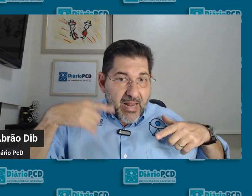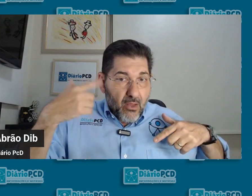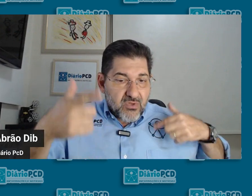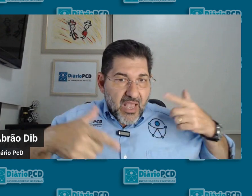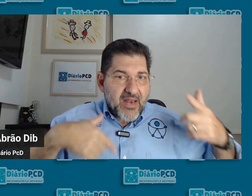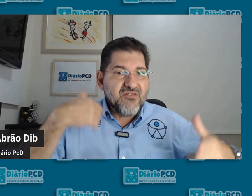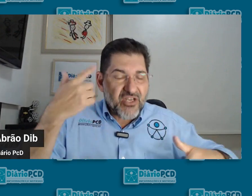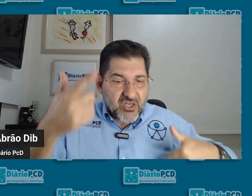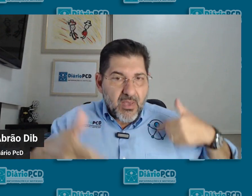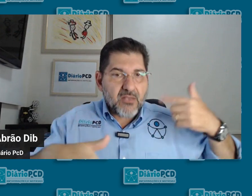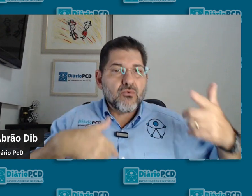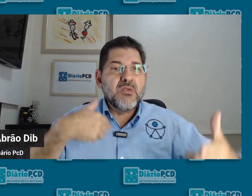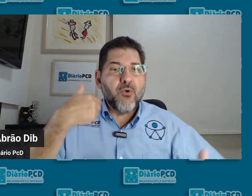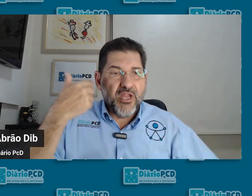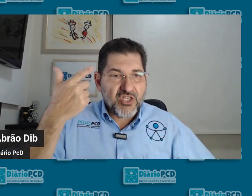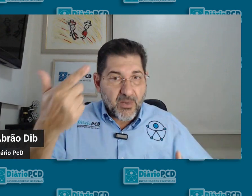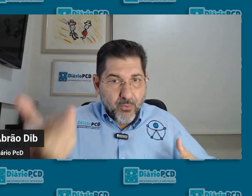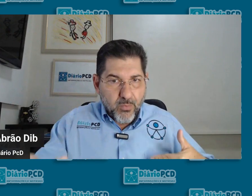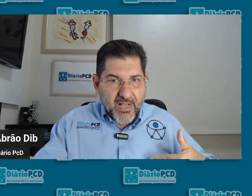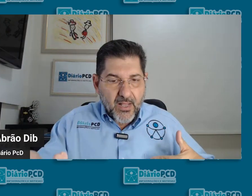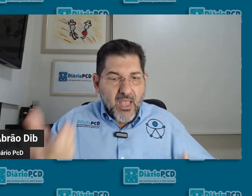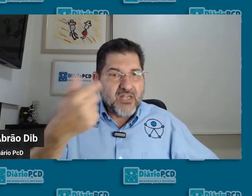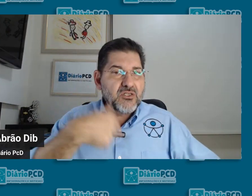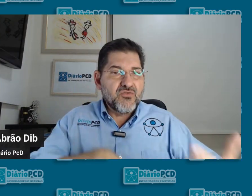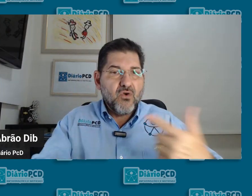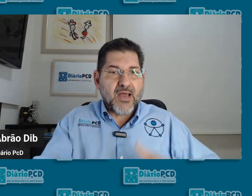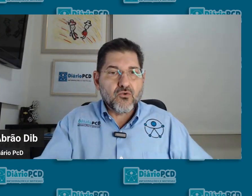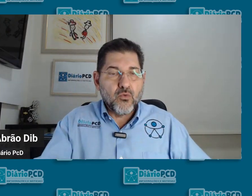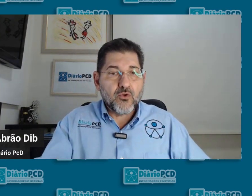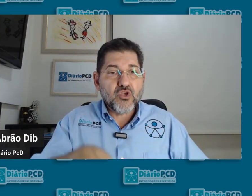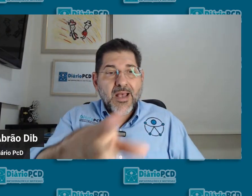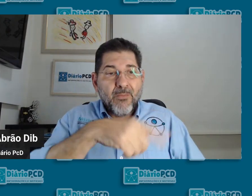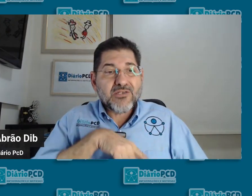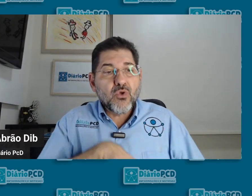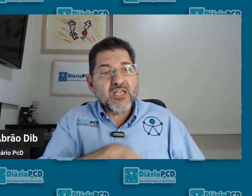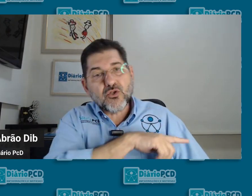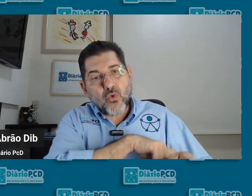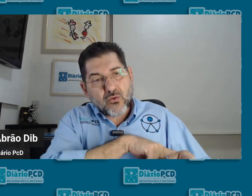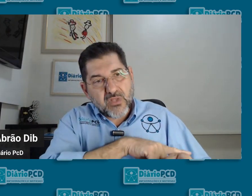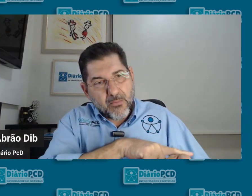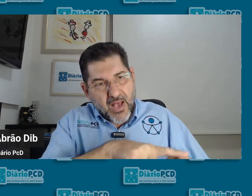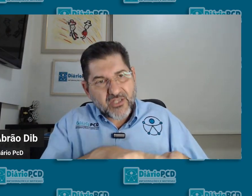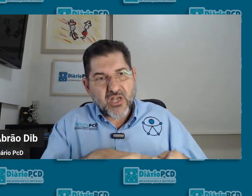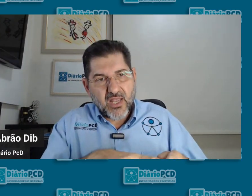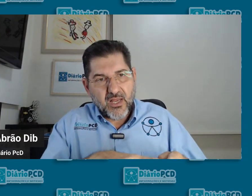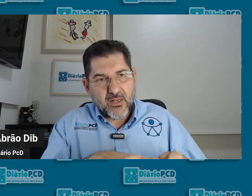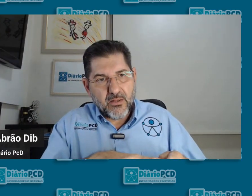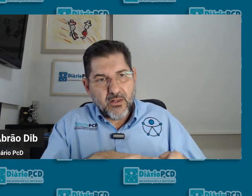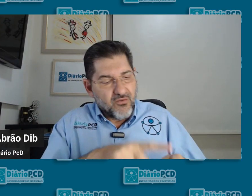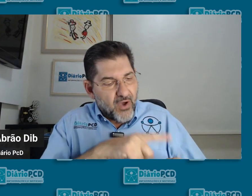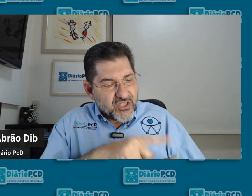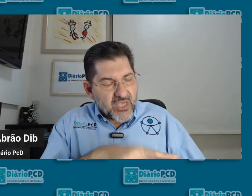Talvez, para não ter investimento em política pública, eles não divulgaram os números. Mas, durante todo o debate,